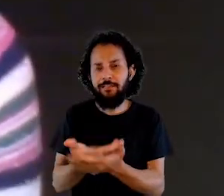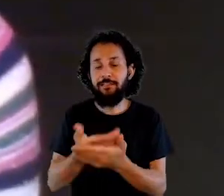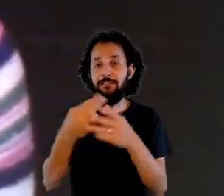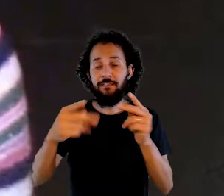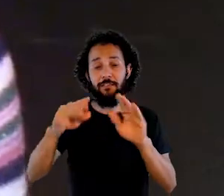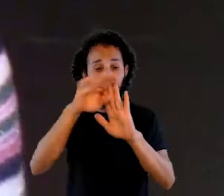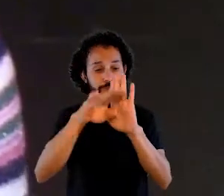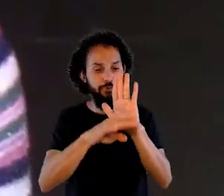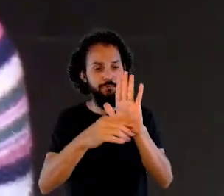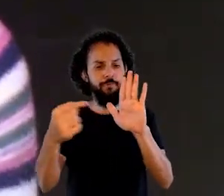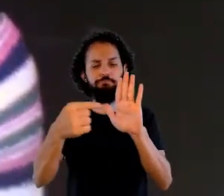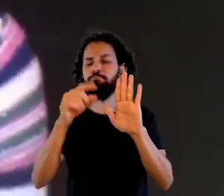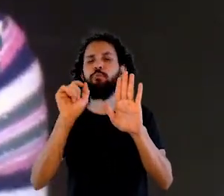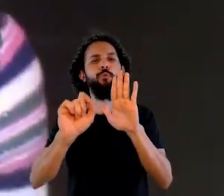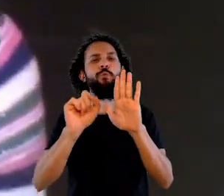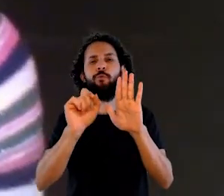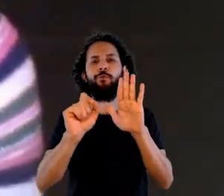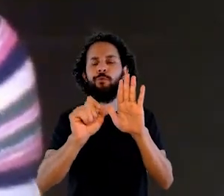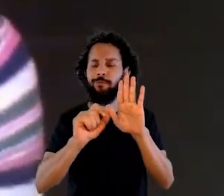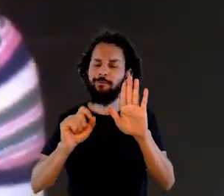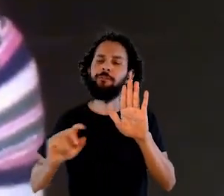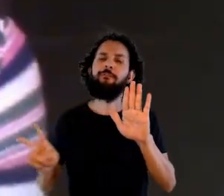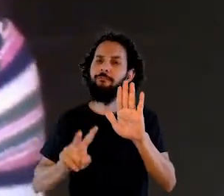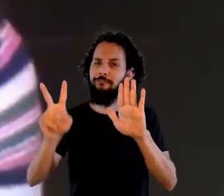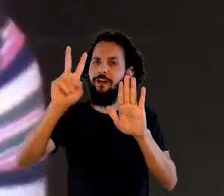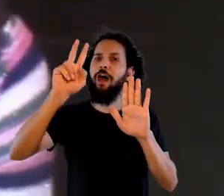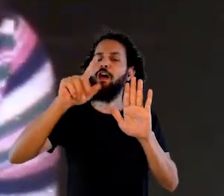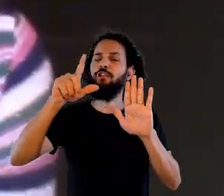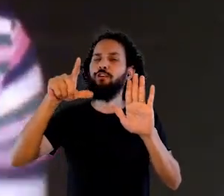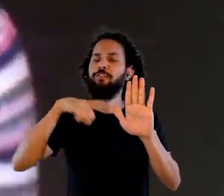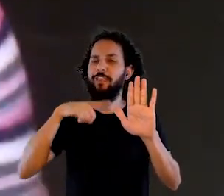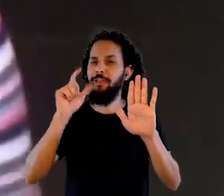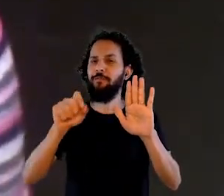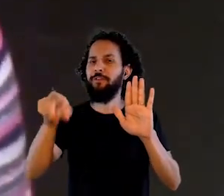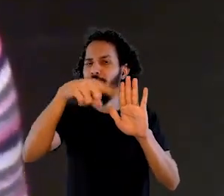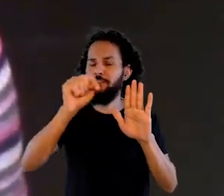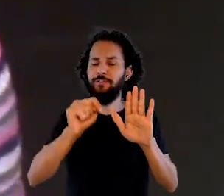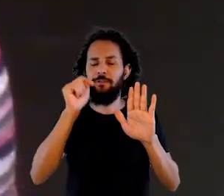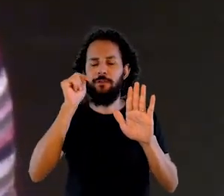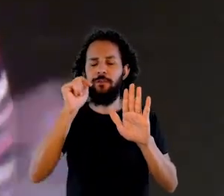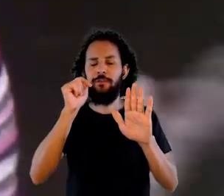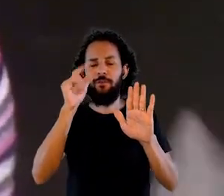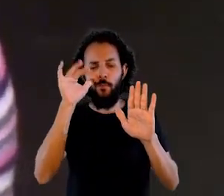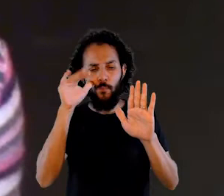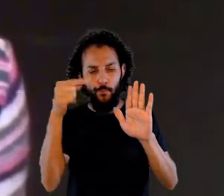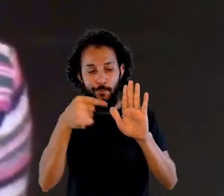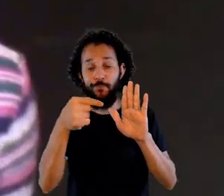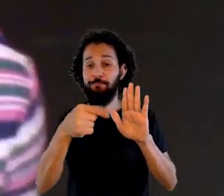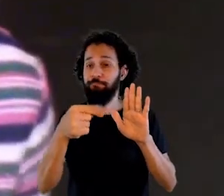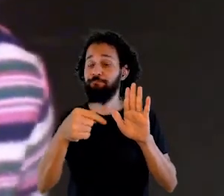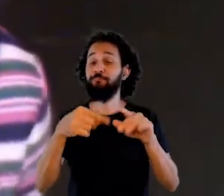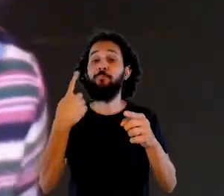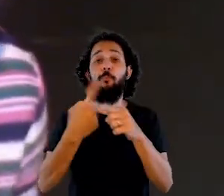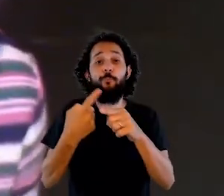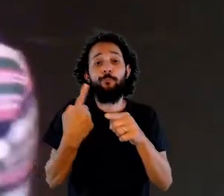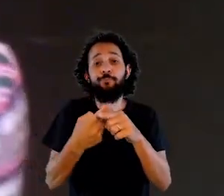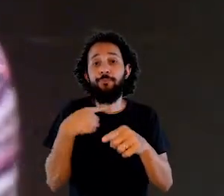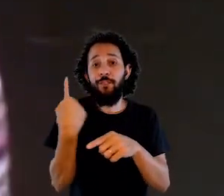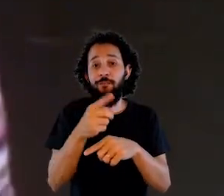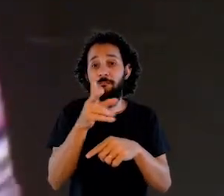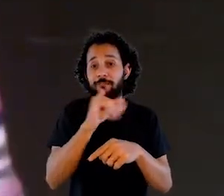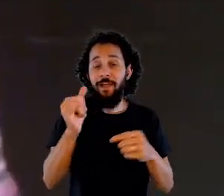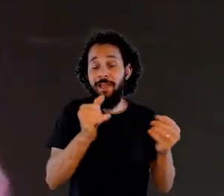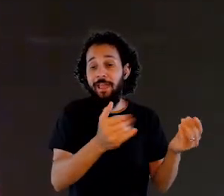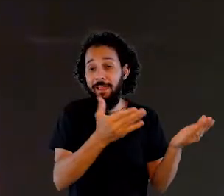vale muito a pena ser vista por muitas pessoas. Até porque a gente vai receber agora, nesse